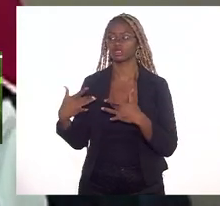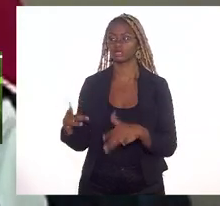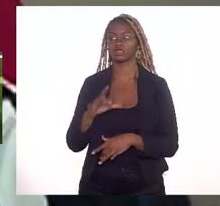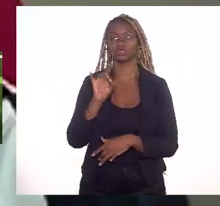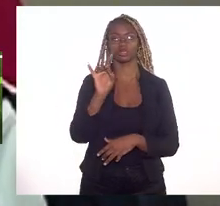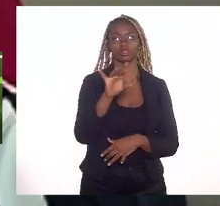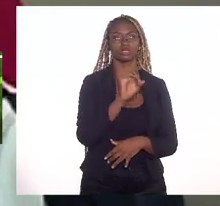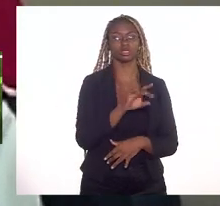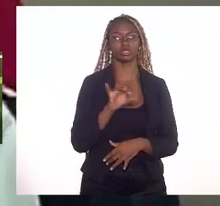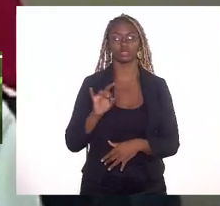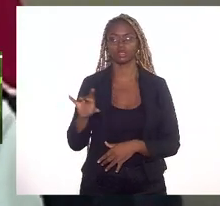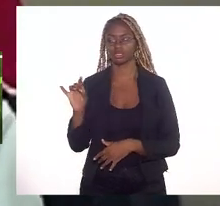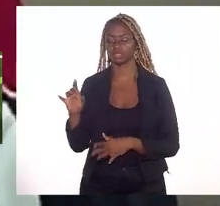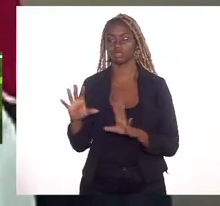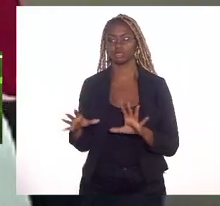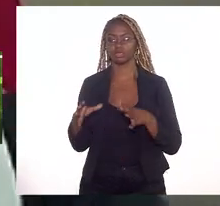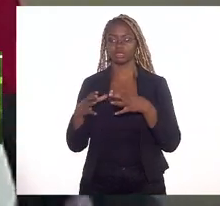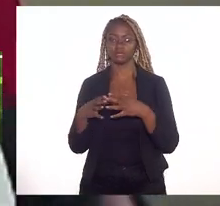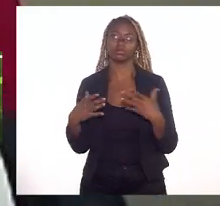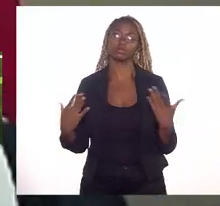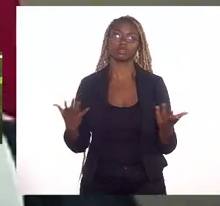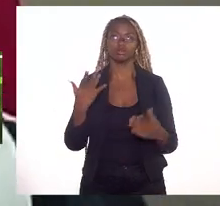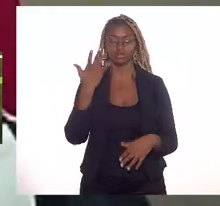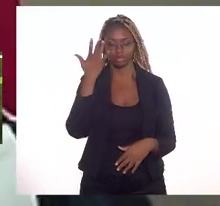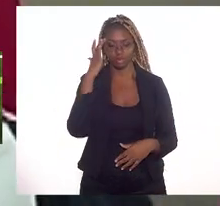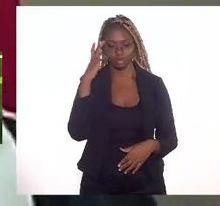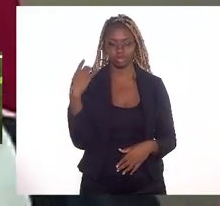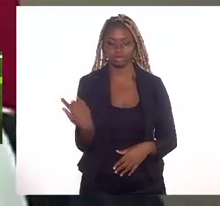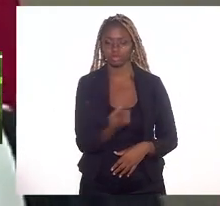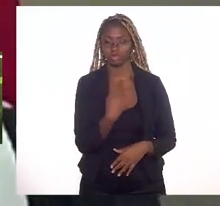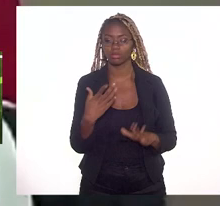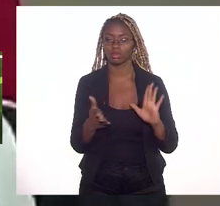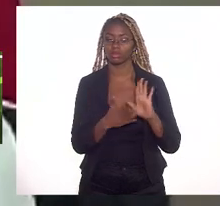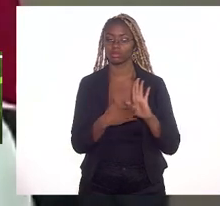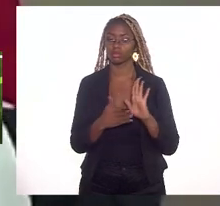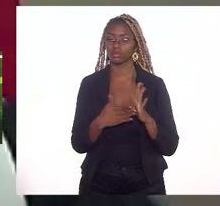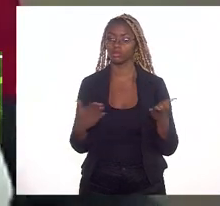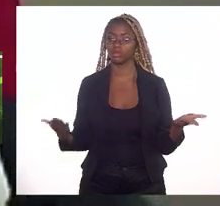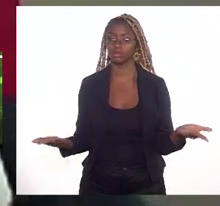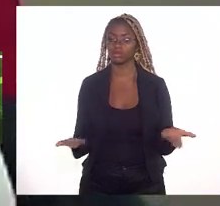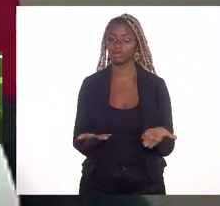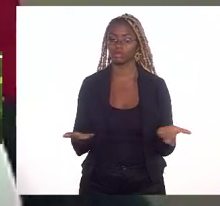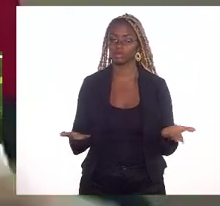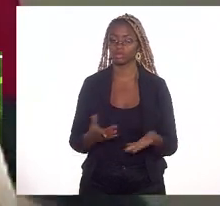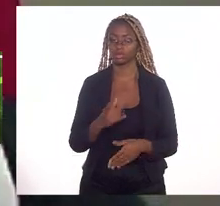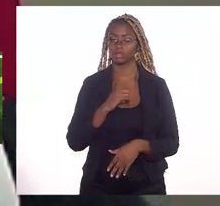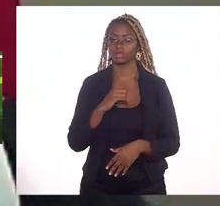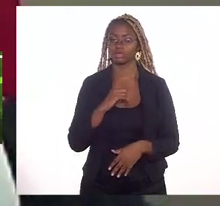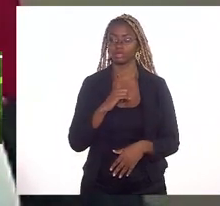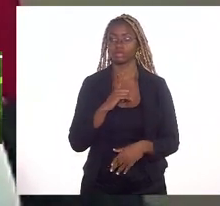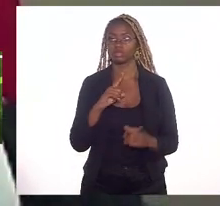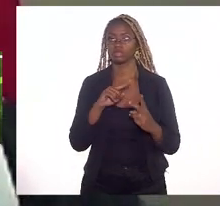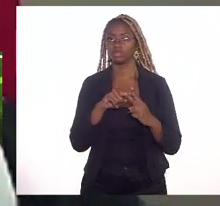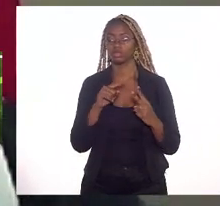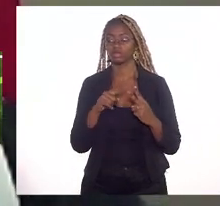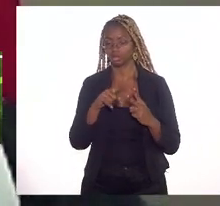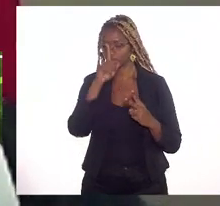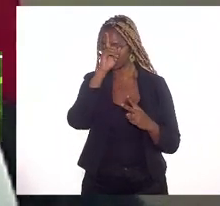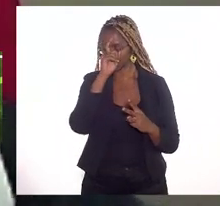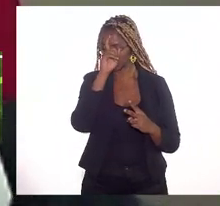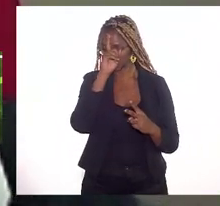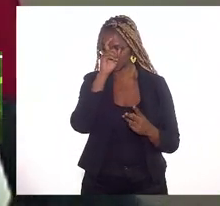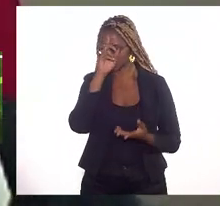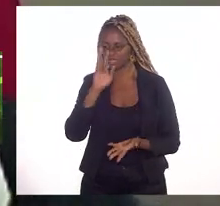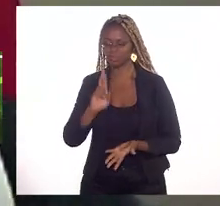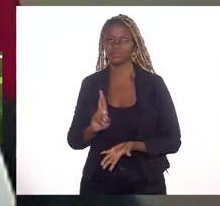de cada ente. Então, acho que a gente está querendo propor aqui é que, já que se tem dois hospitais de